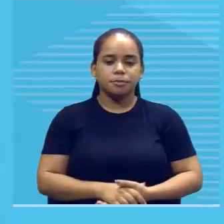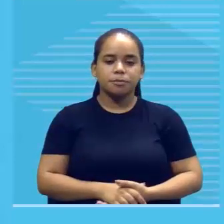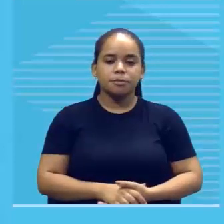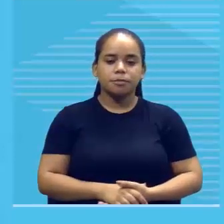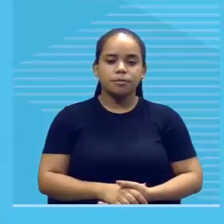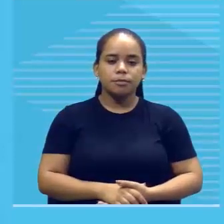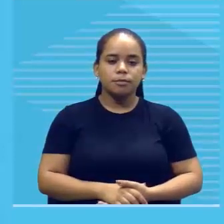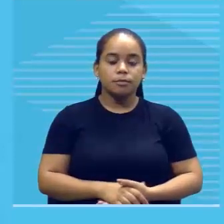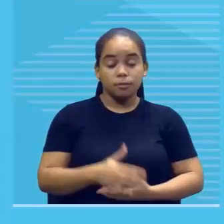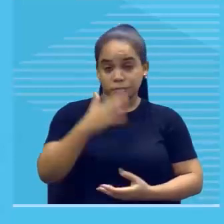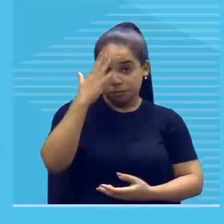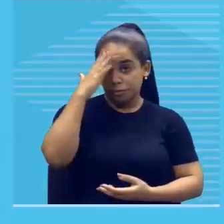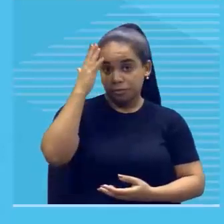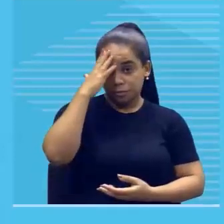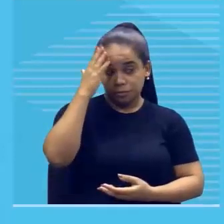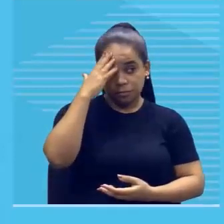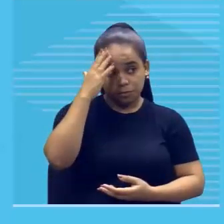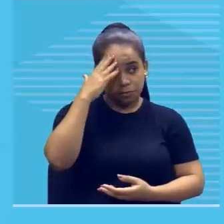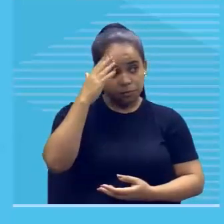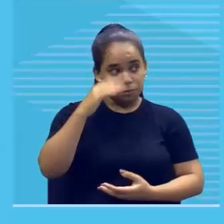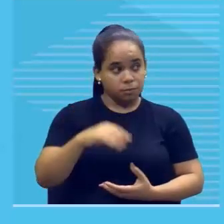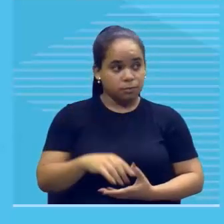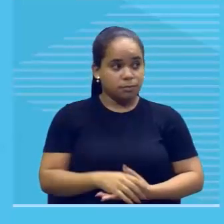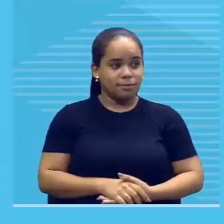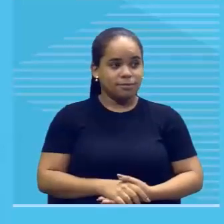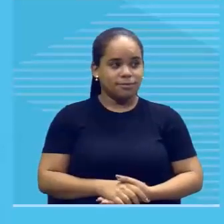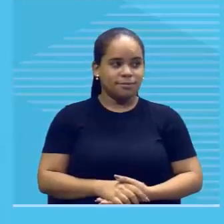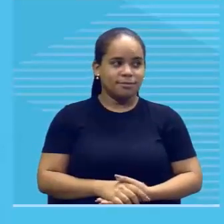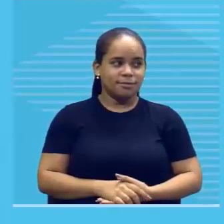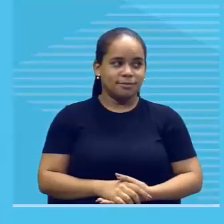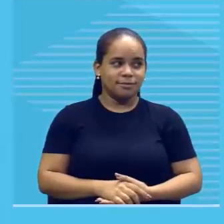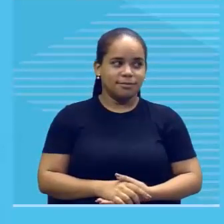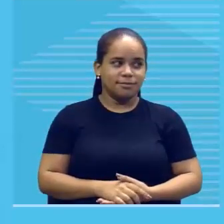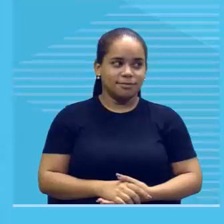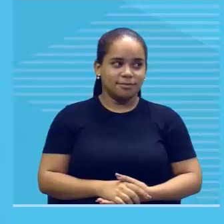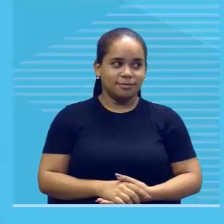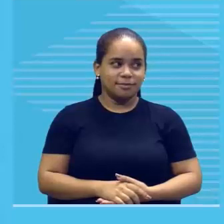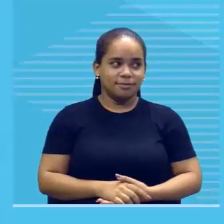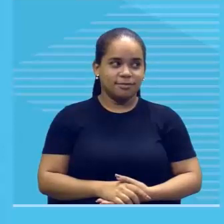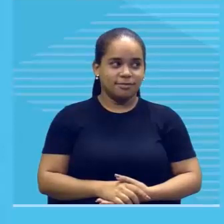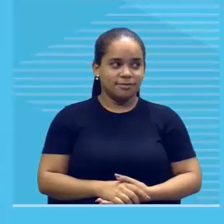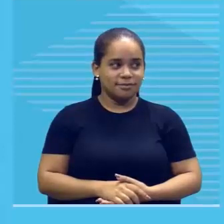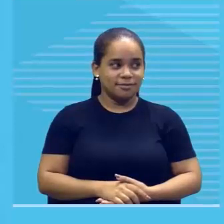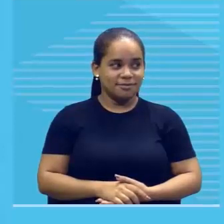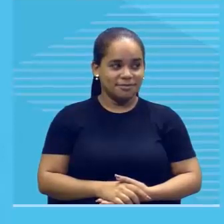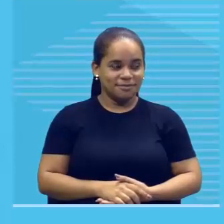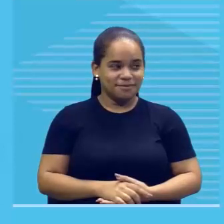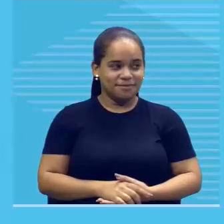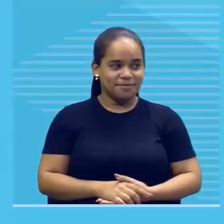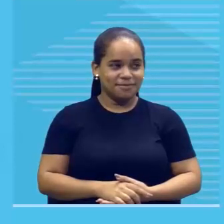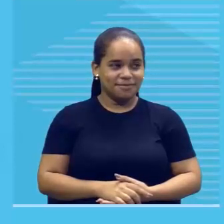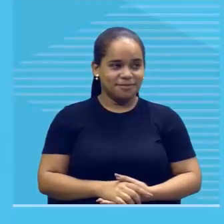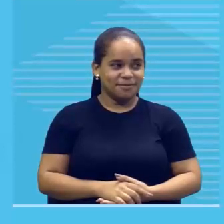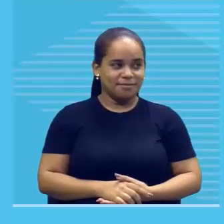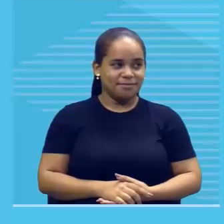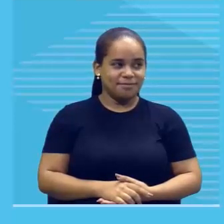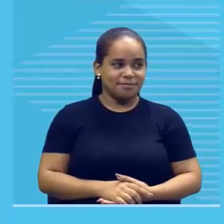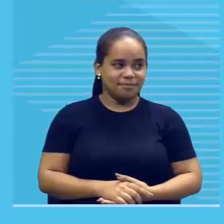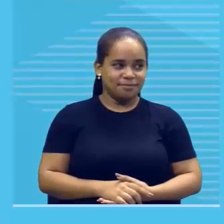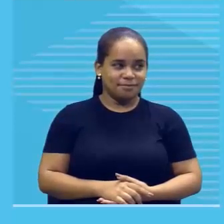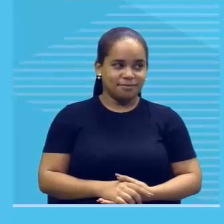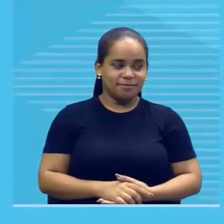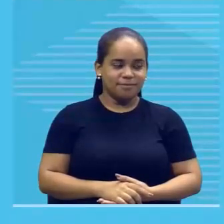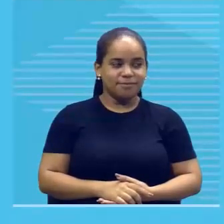e me entenderam jovem e produção vou te chamar de aluno agora e pode ser